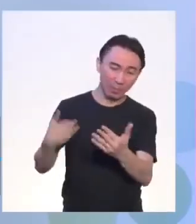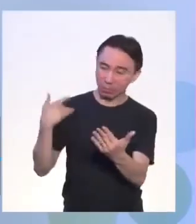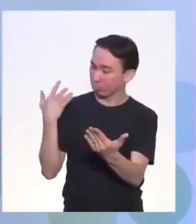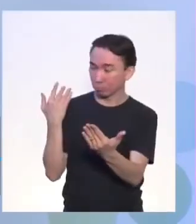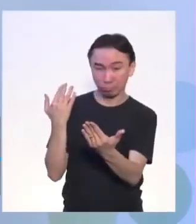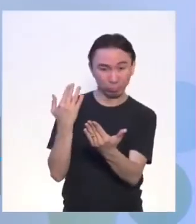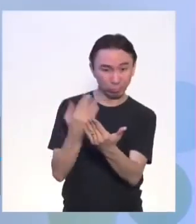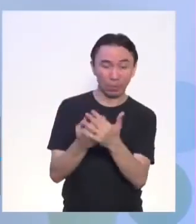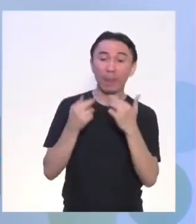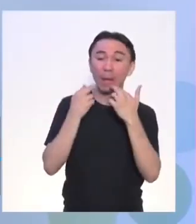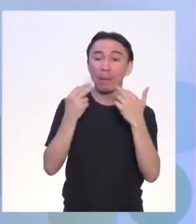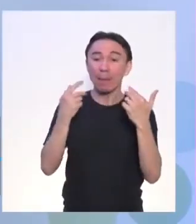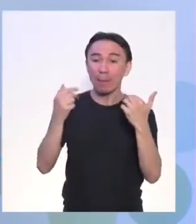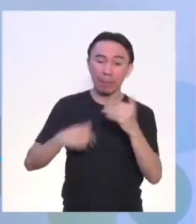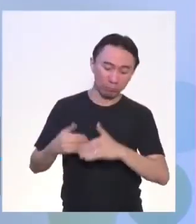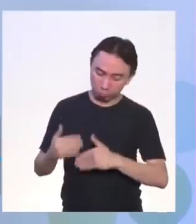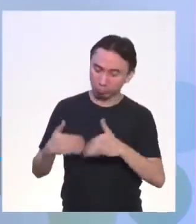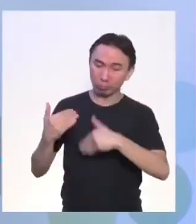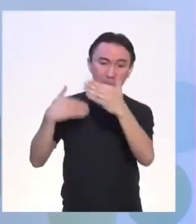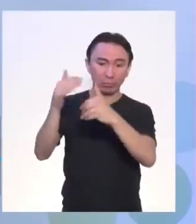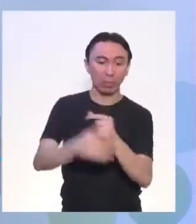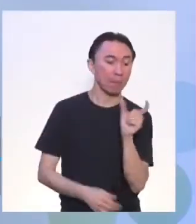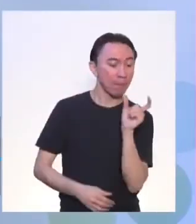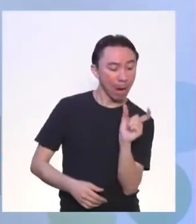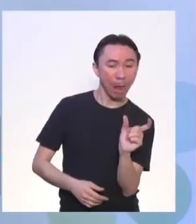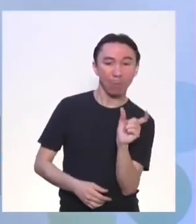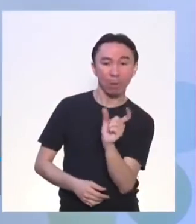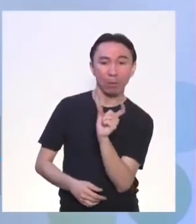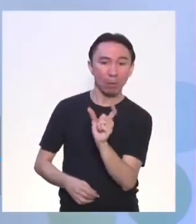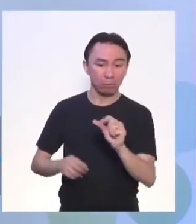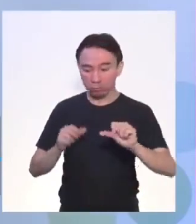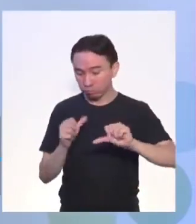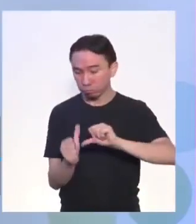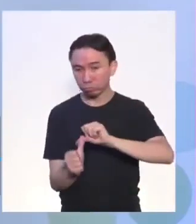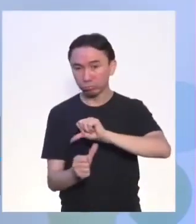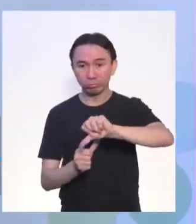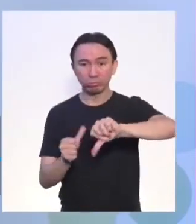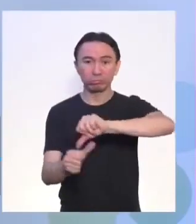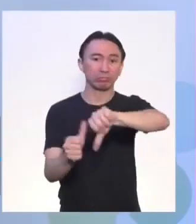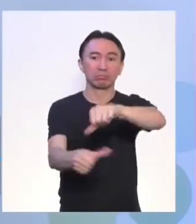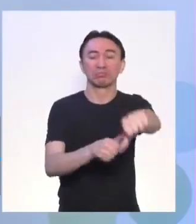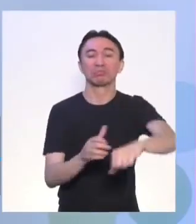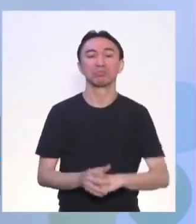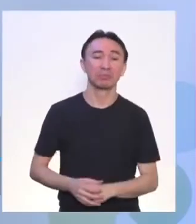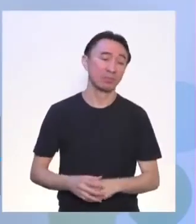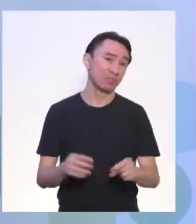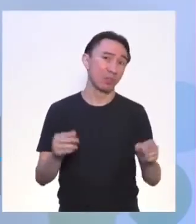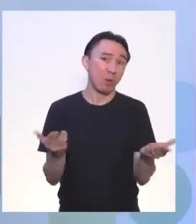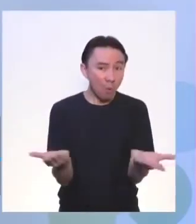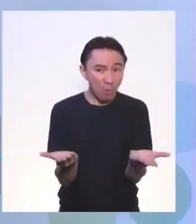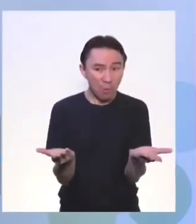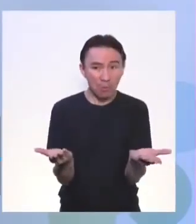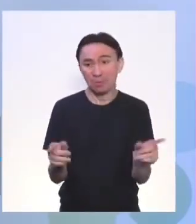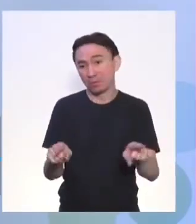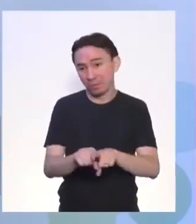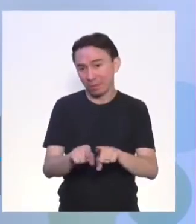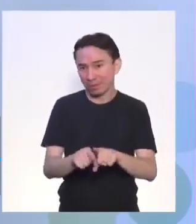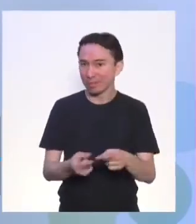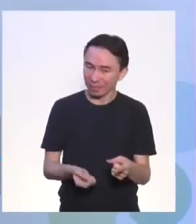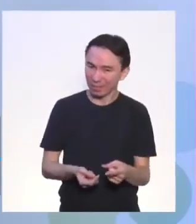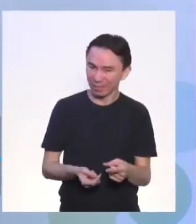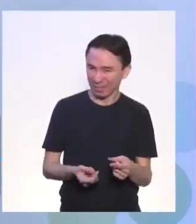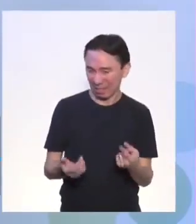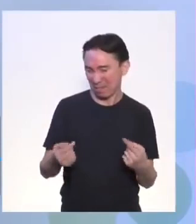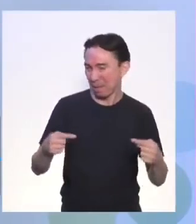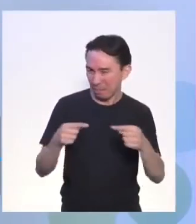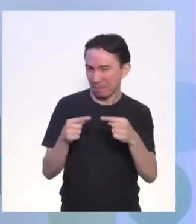vão sofrendo modificações. Hoje a gente pode falar muito sobre a questão da tecnologia, né, Andréia? A tecnologia também